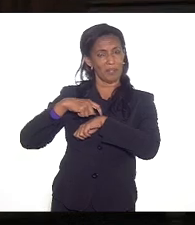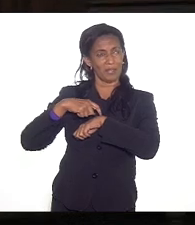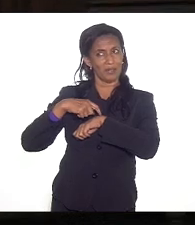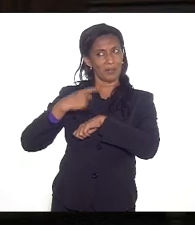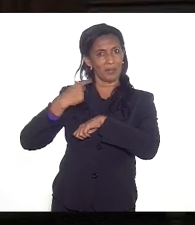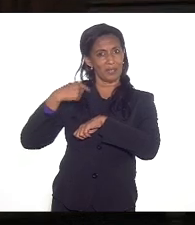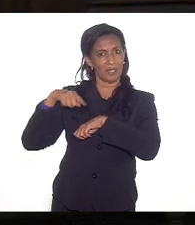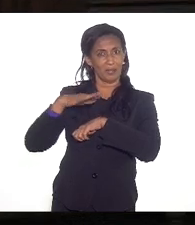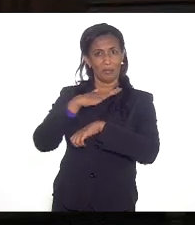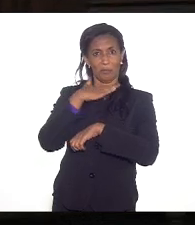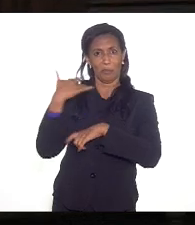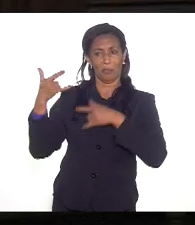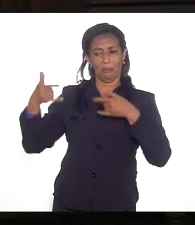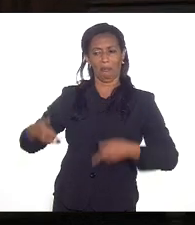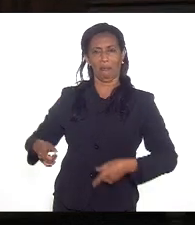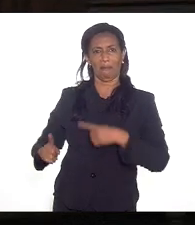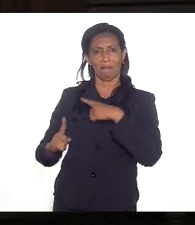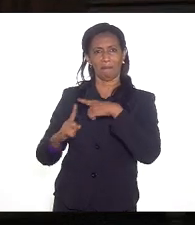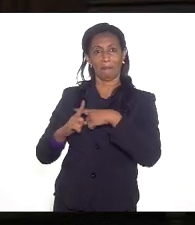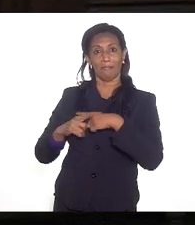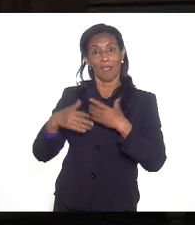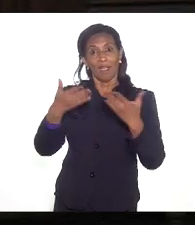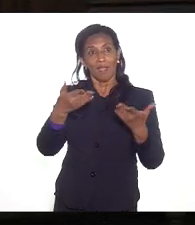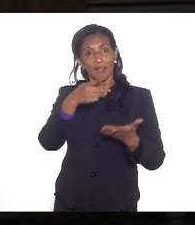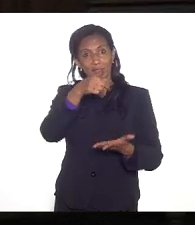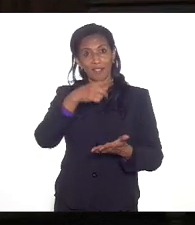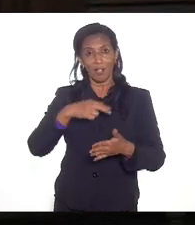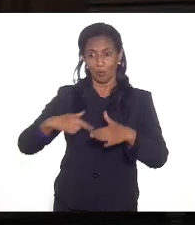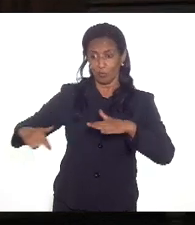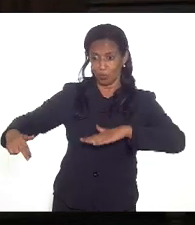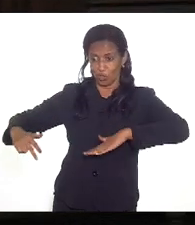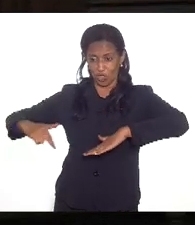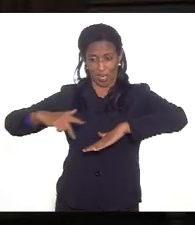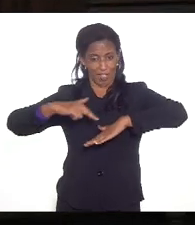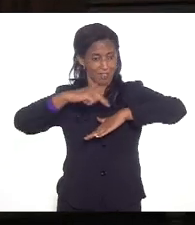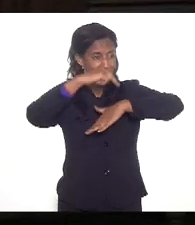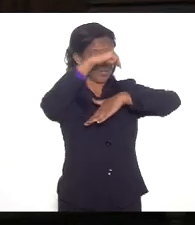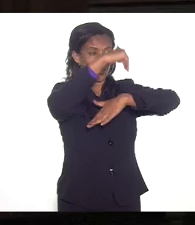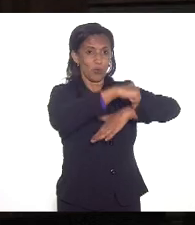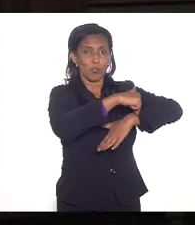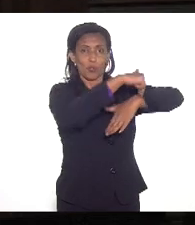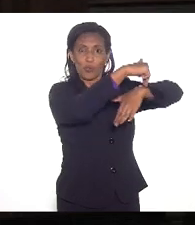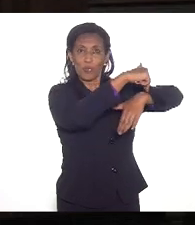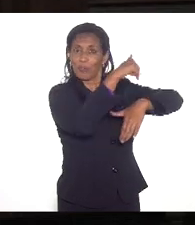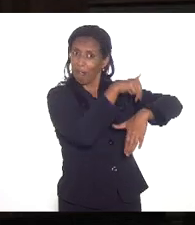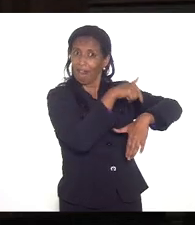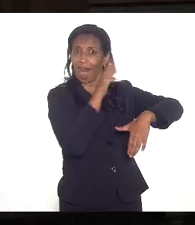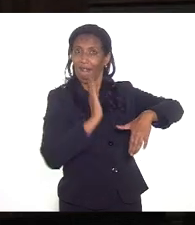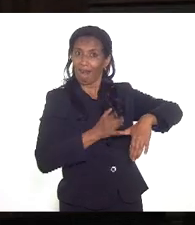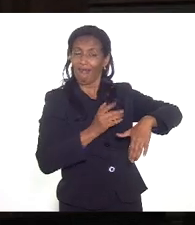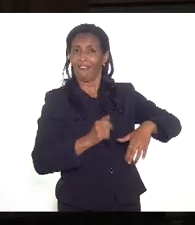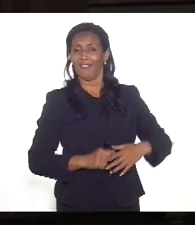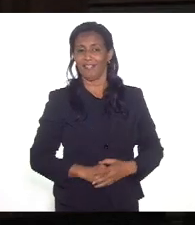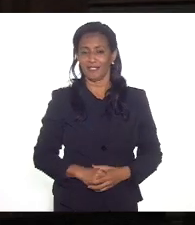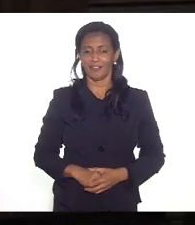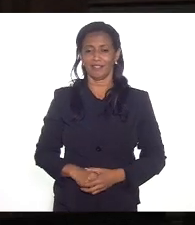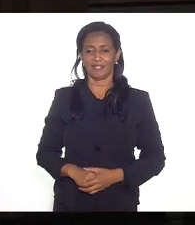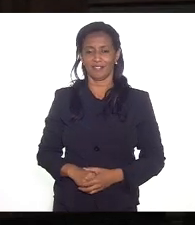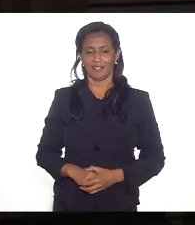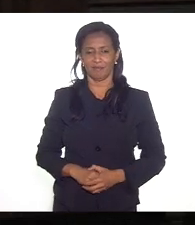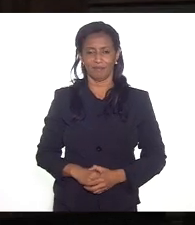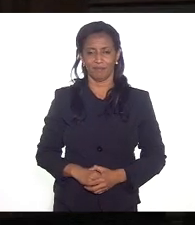tocado para subir então cabeça subiu1 a baixaria